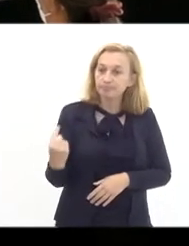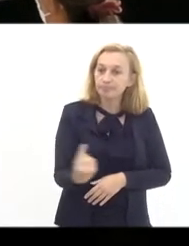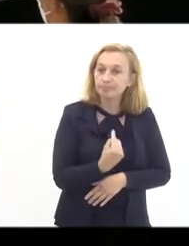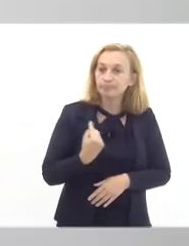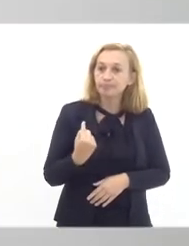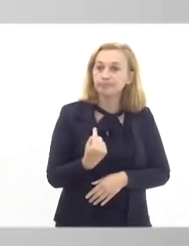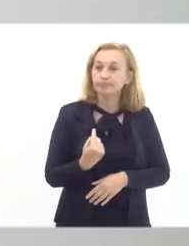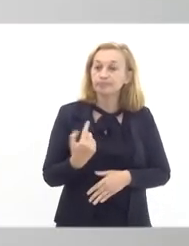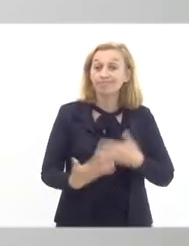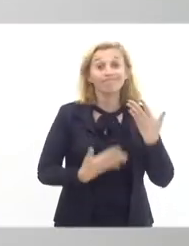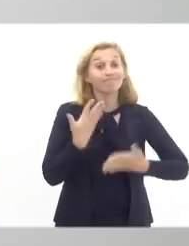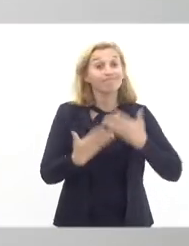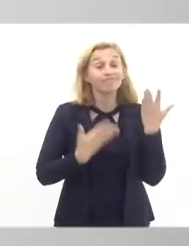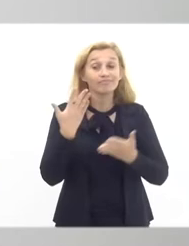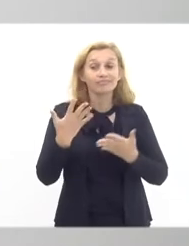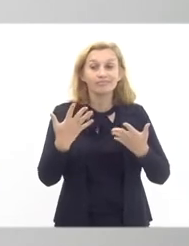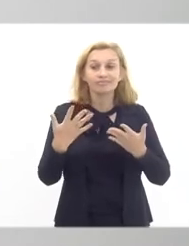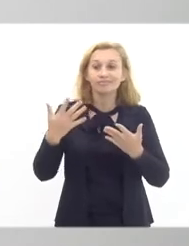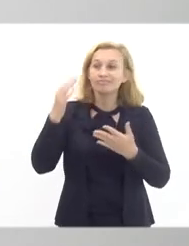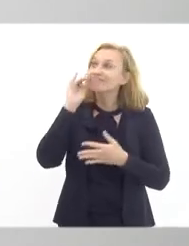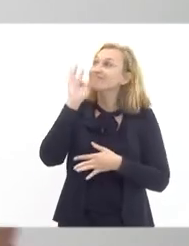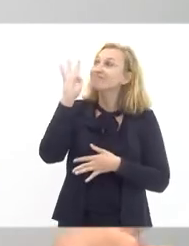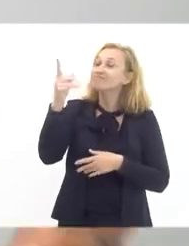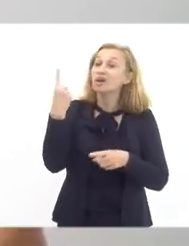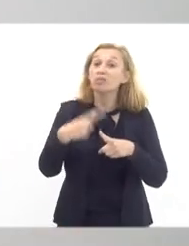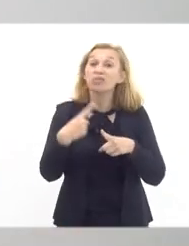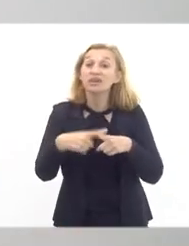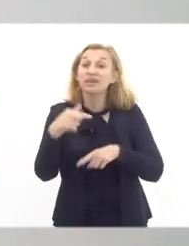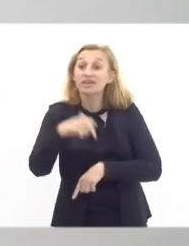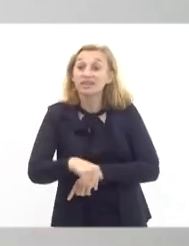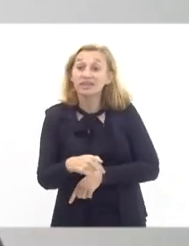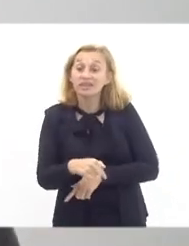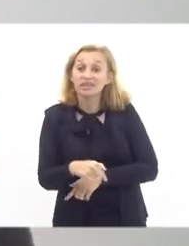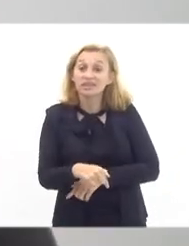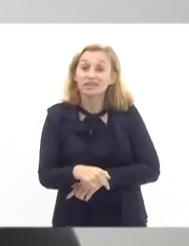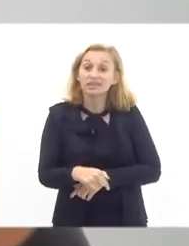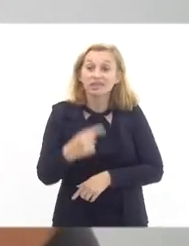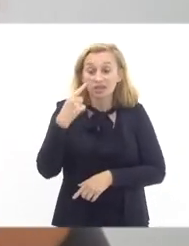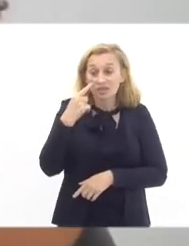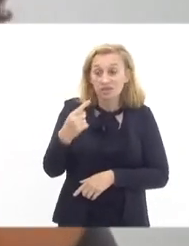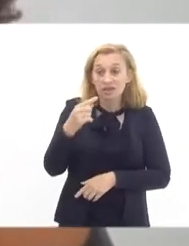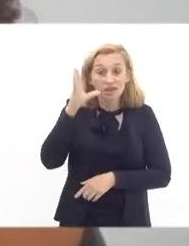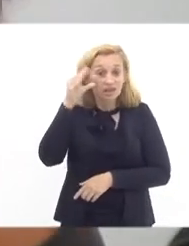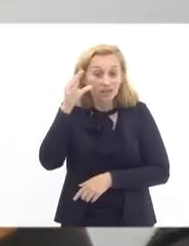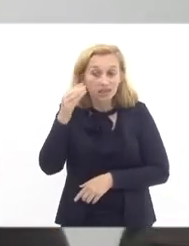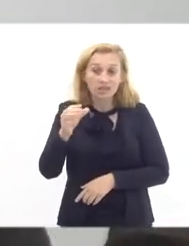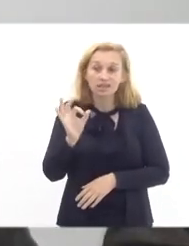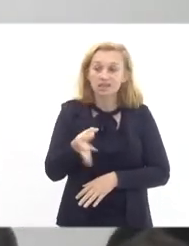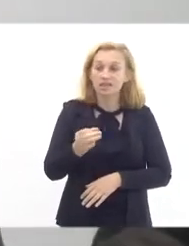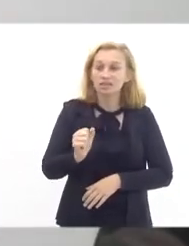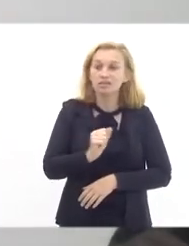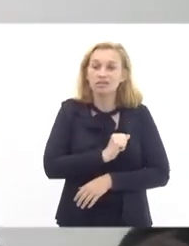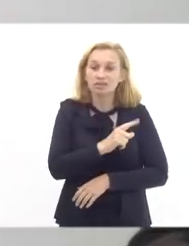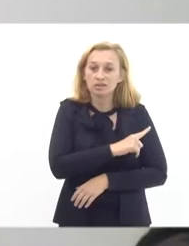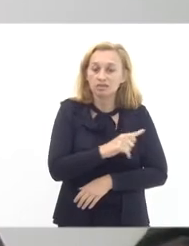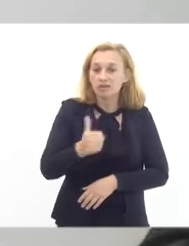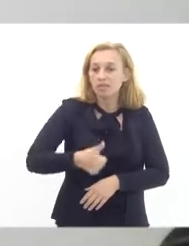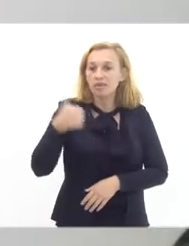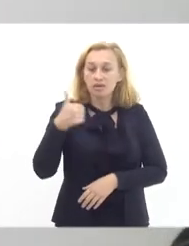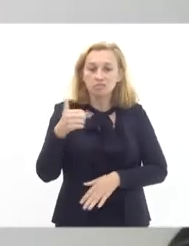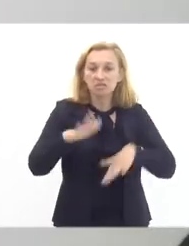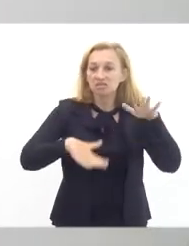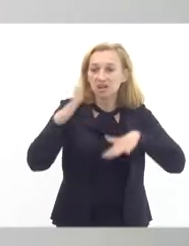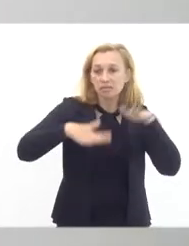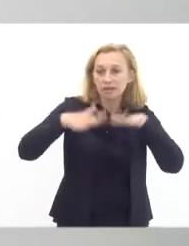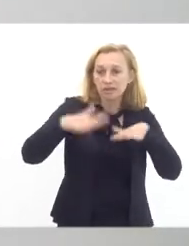um ânimo, uma esperança. Porque aqui a gente vê gente interessada, de fato, no melhor para São Gonçalo,